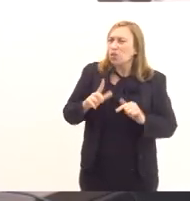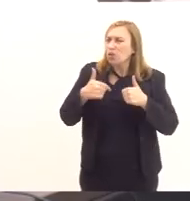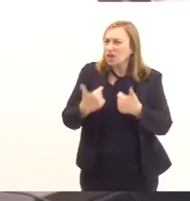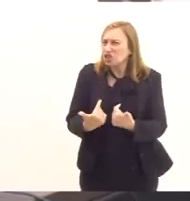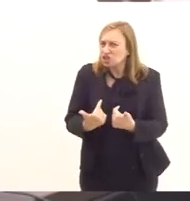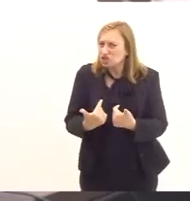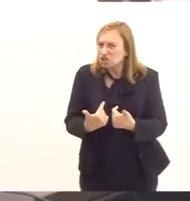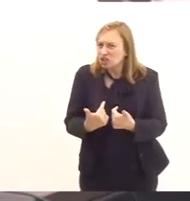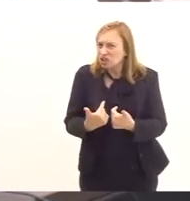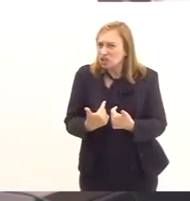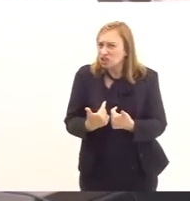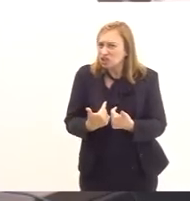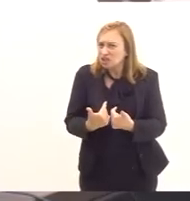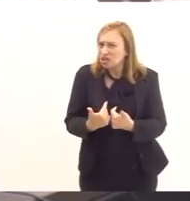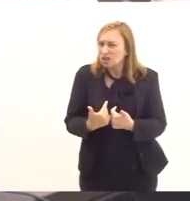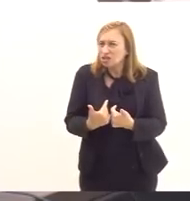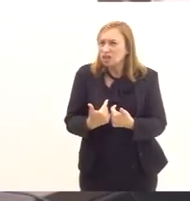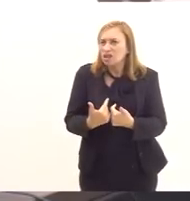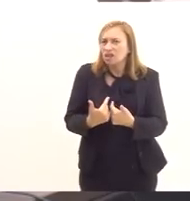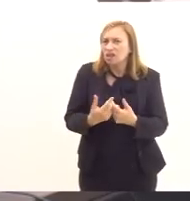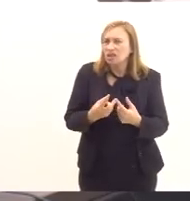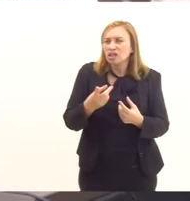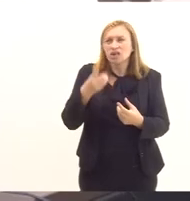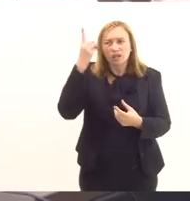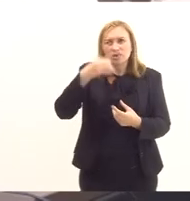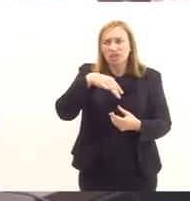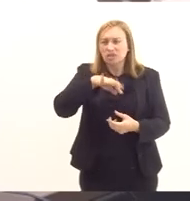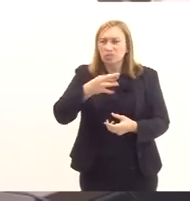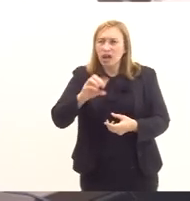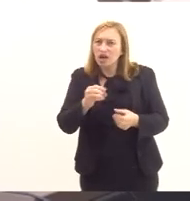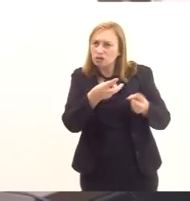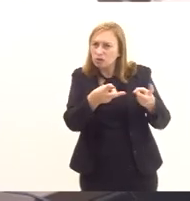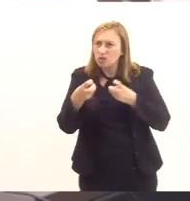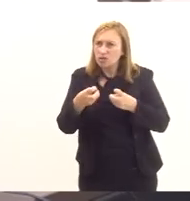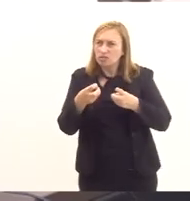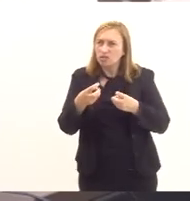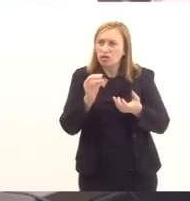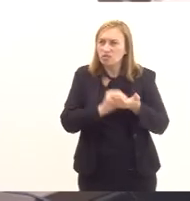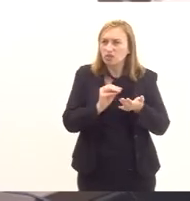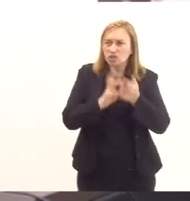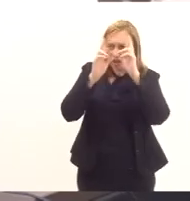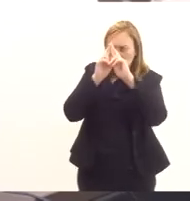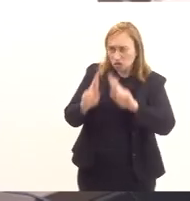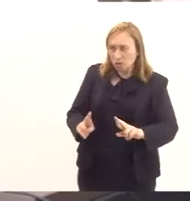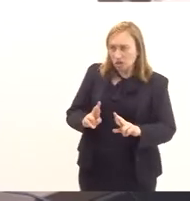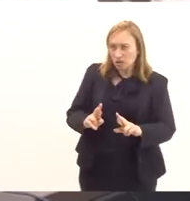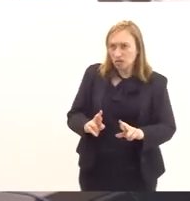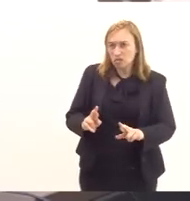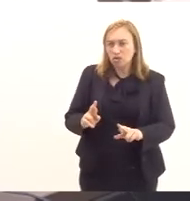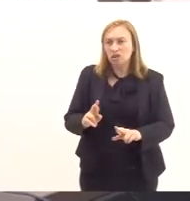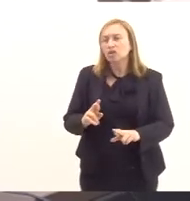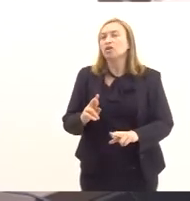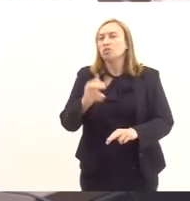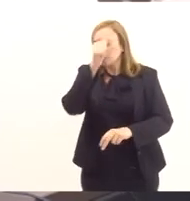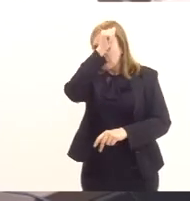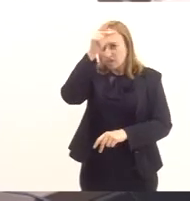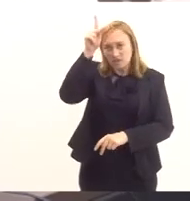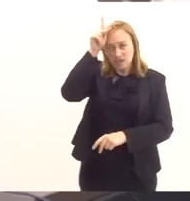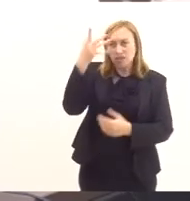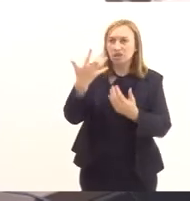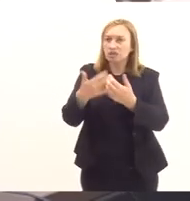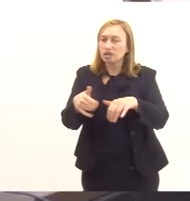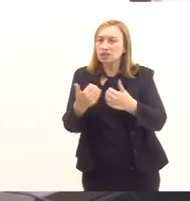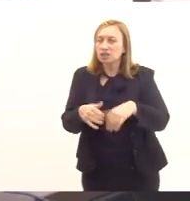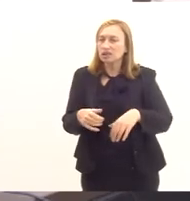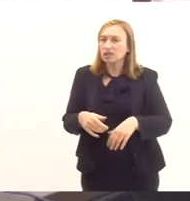atitude detectada pelo Deputado Marcus Vinicius de desrespeito por parte do prefeito Rubens bomtempo que traz essa comissão no